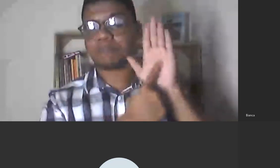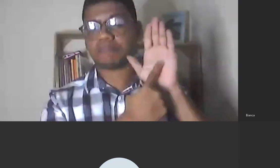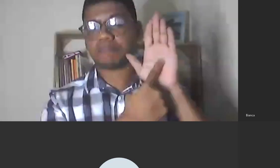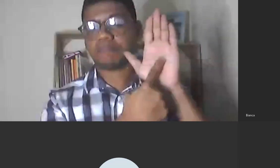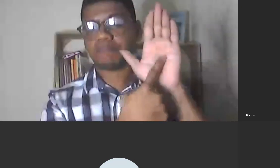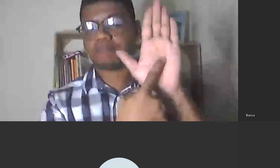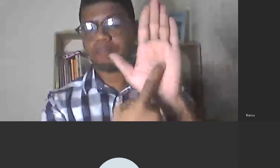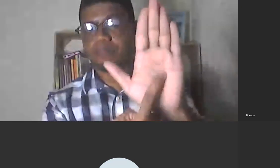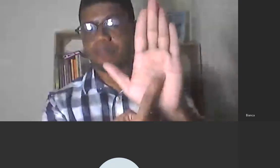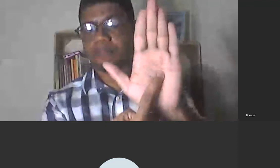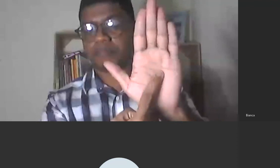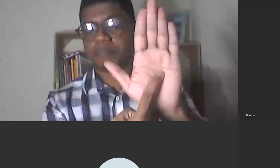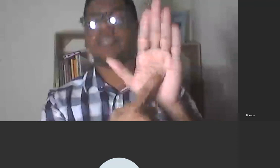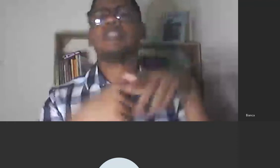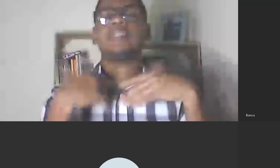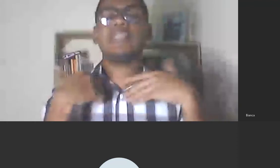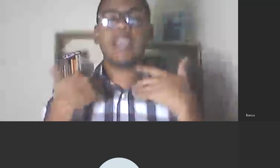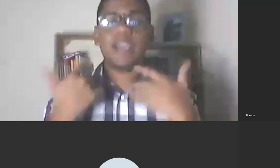Apresentar.